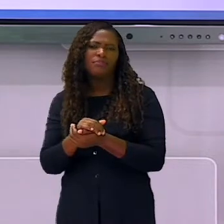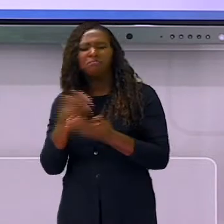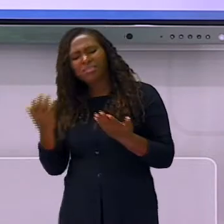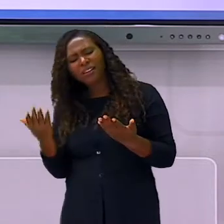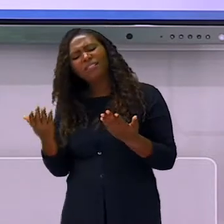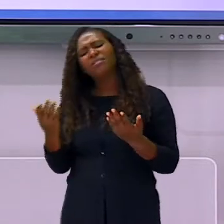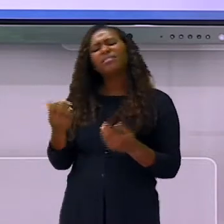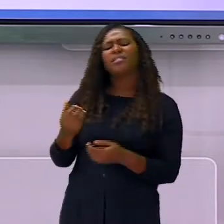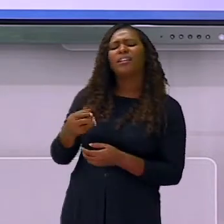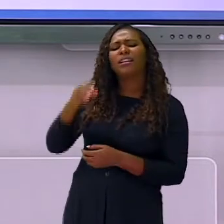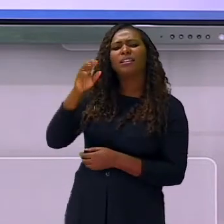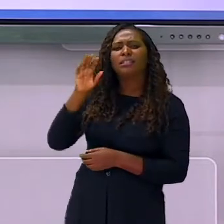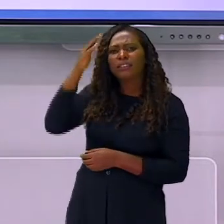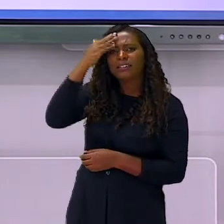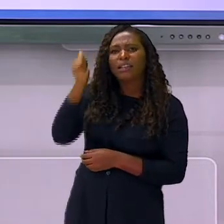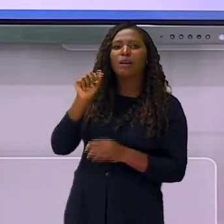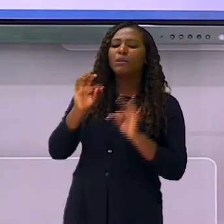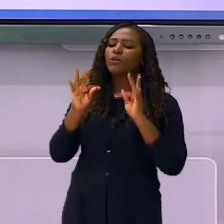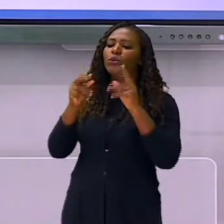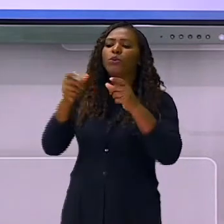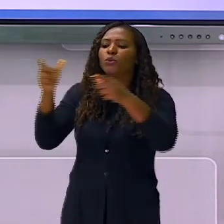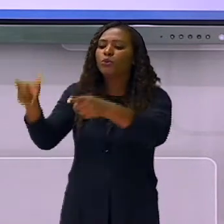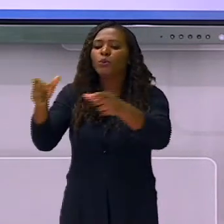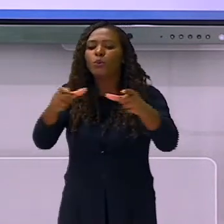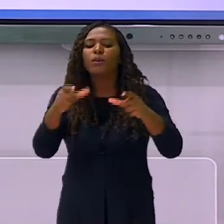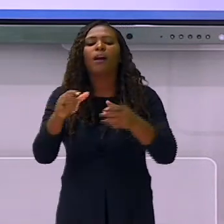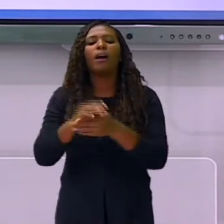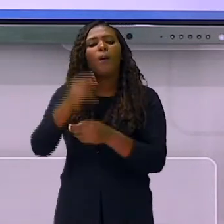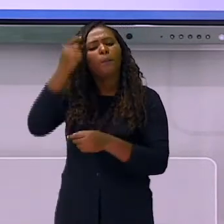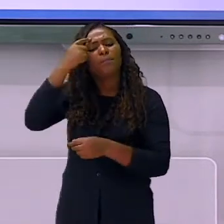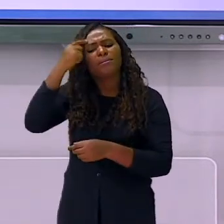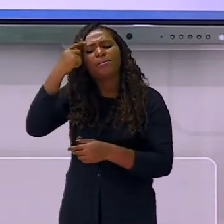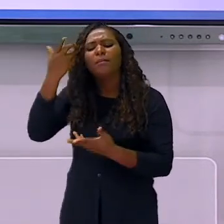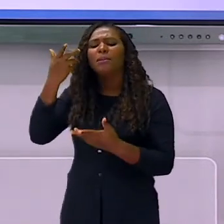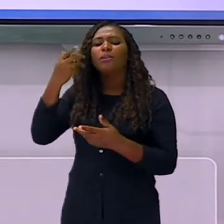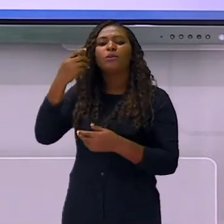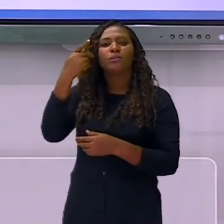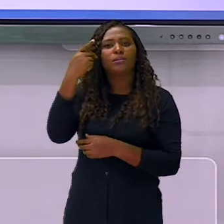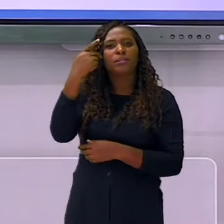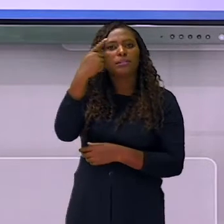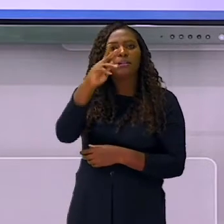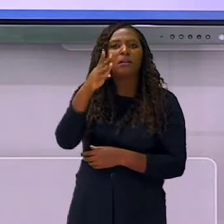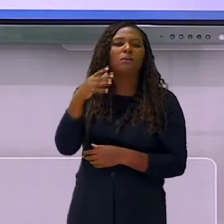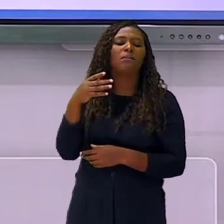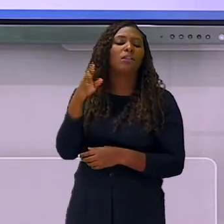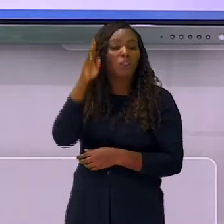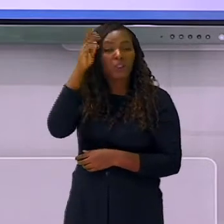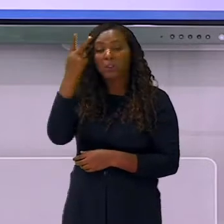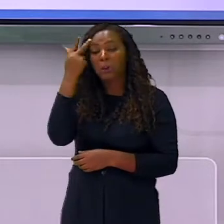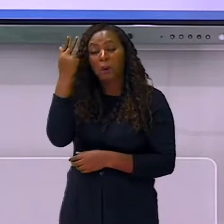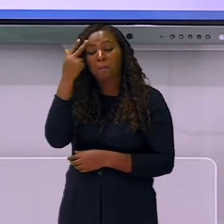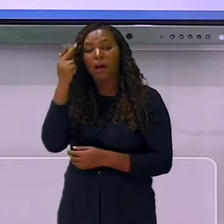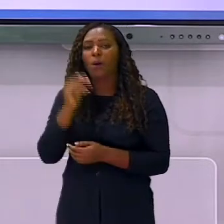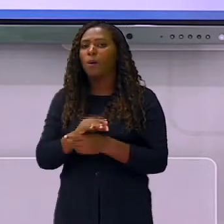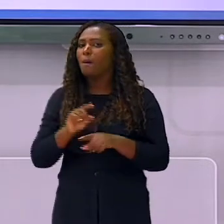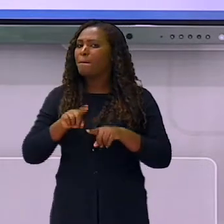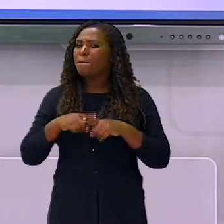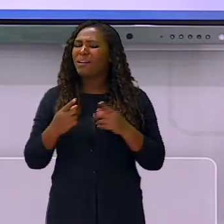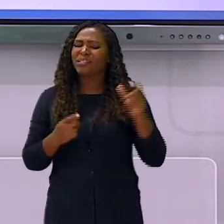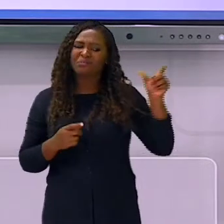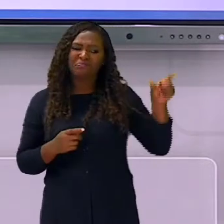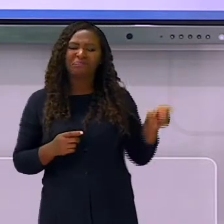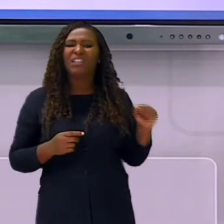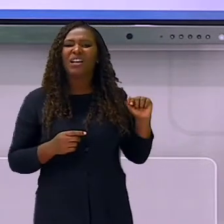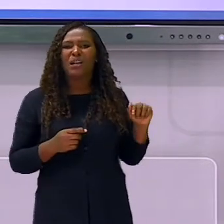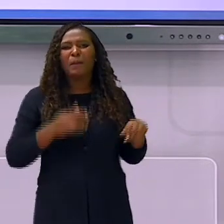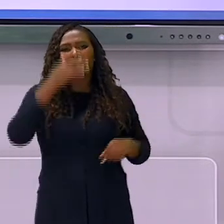suas sensações e seus pensamentos sobre o que acontece nesse lugar. Para a pessoa com deficiência